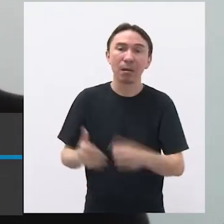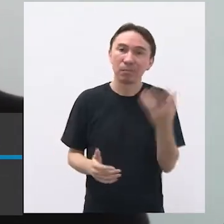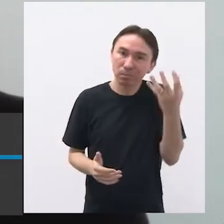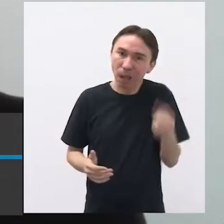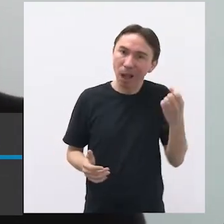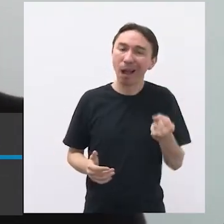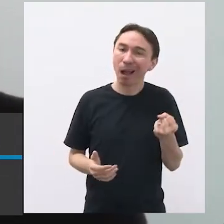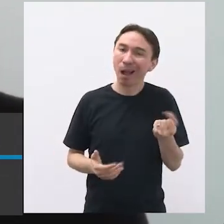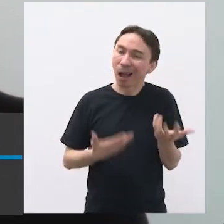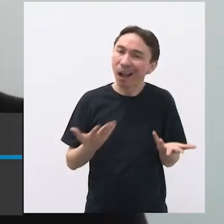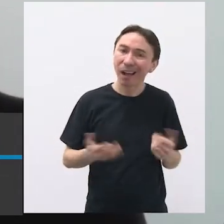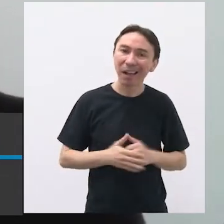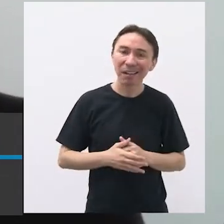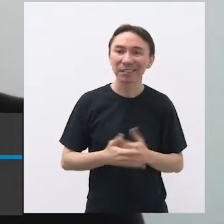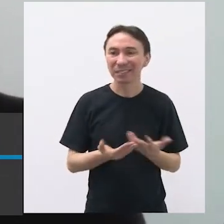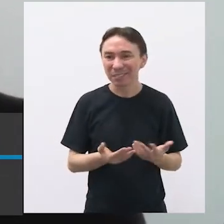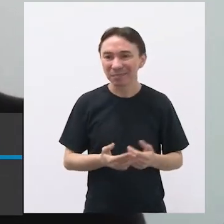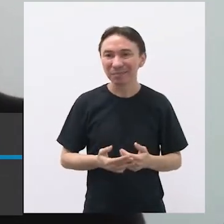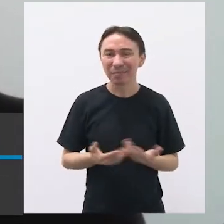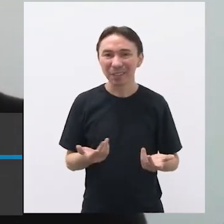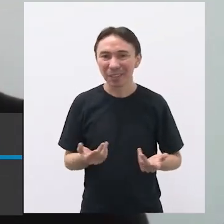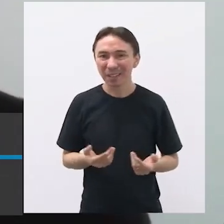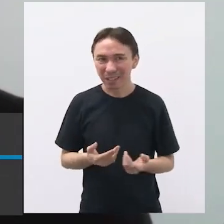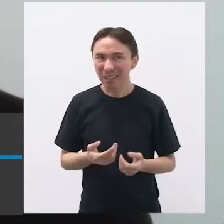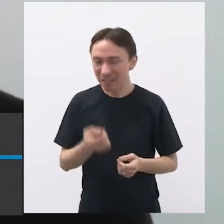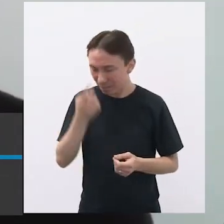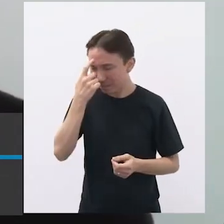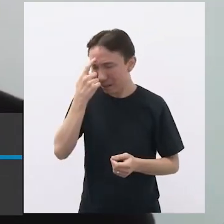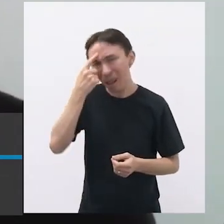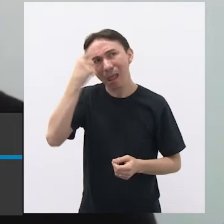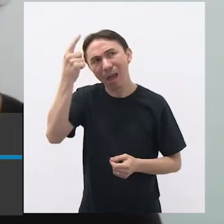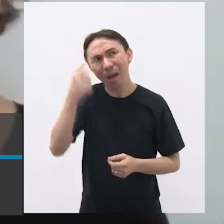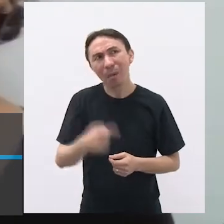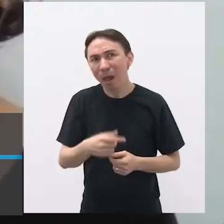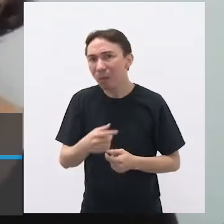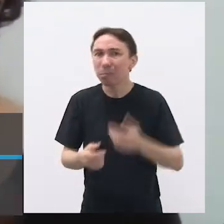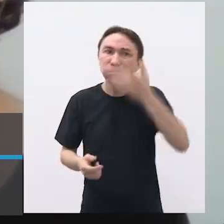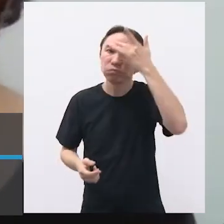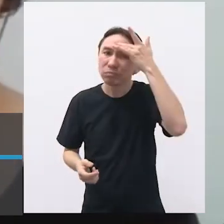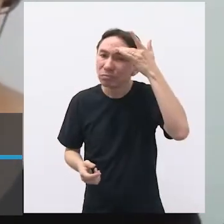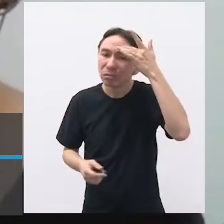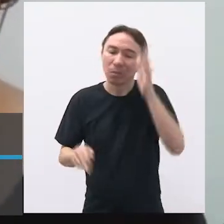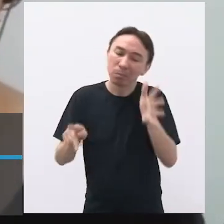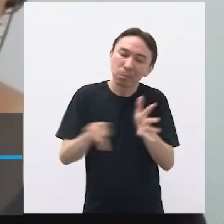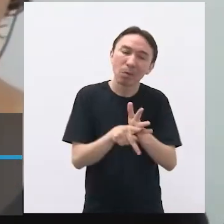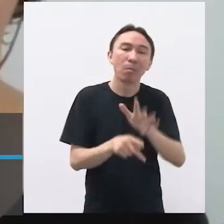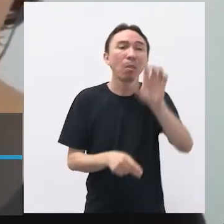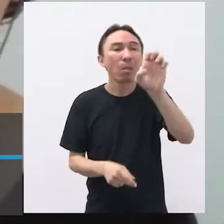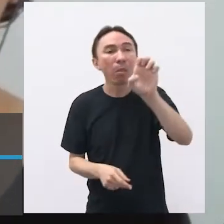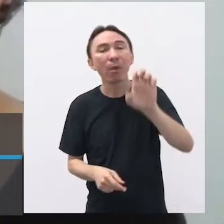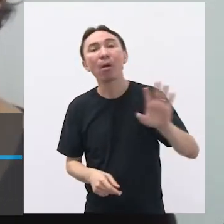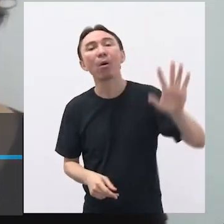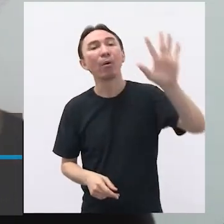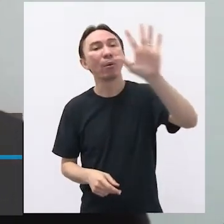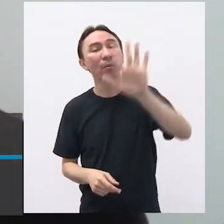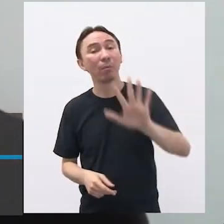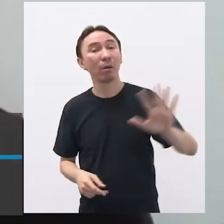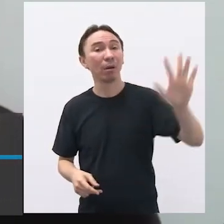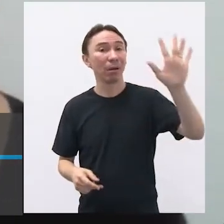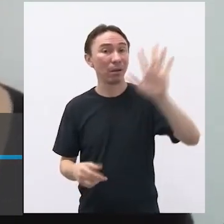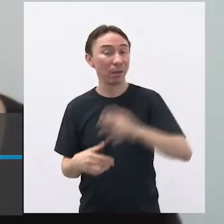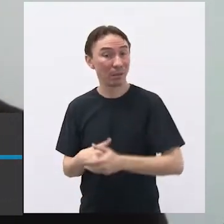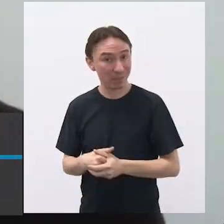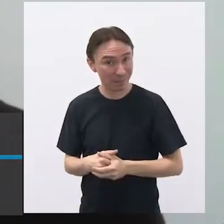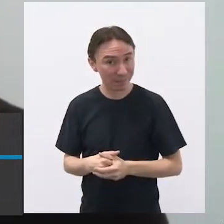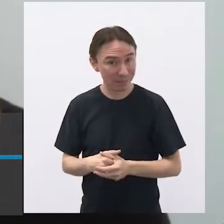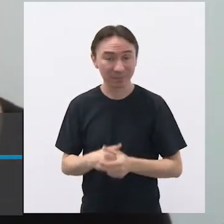imaginário da pessoa que é europeia, né? Essas pessoas que somos uma grande parte aí,